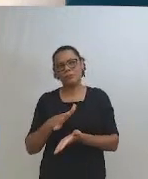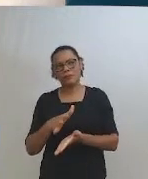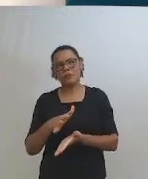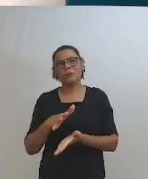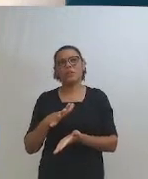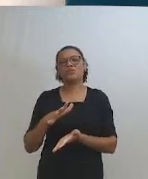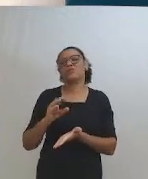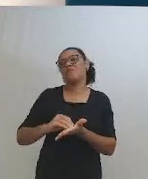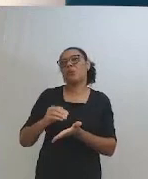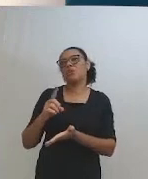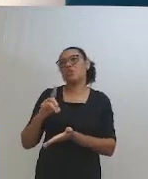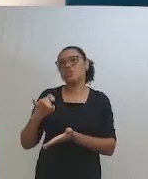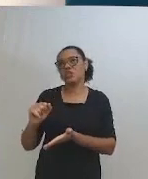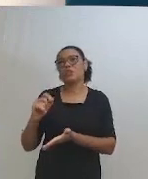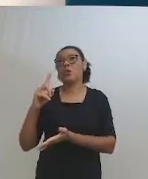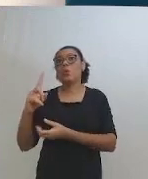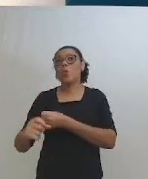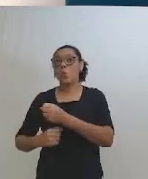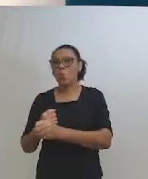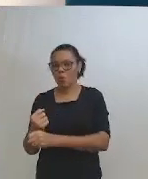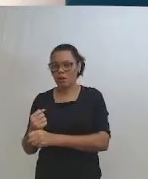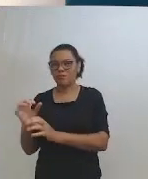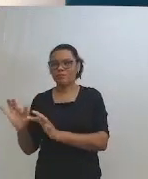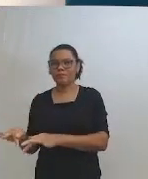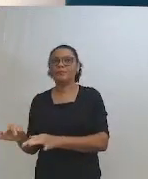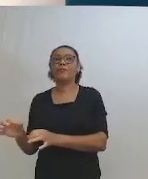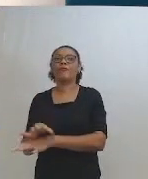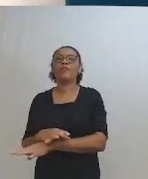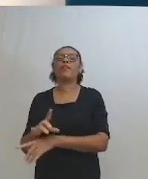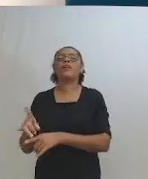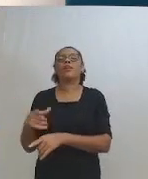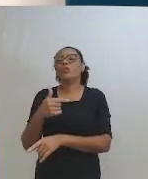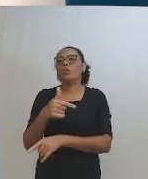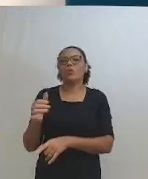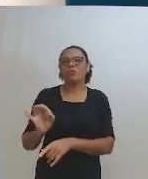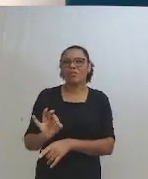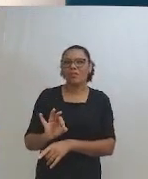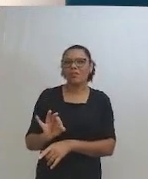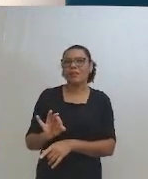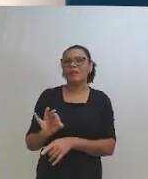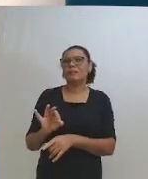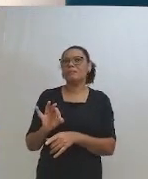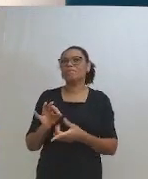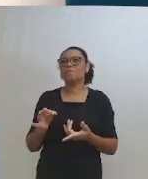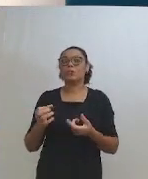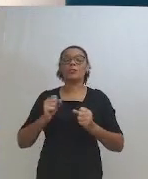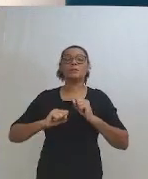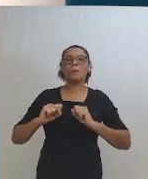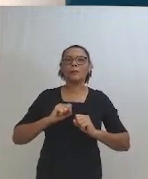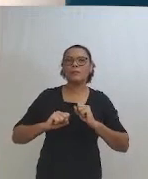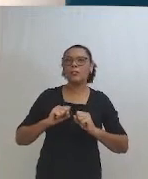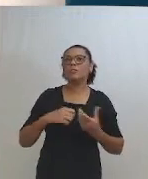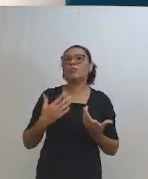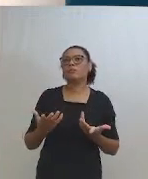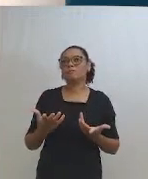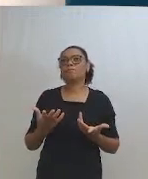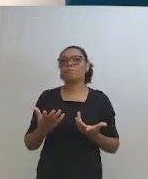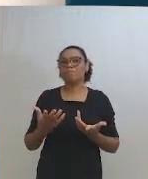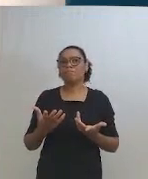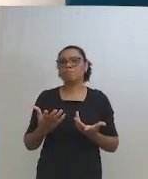completar um ano, não existe sequer expectativa de início para a instrução processual.